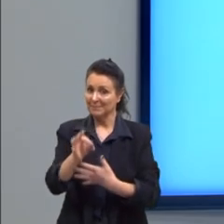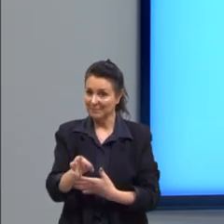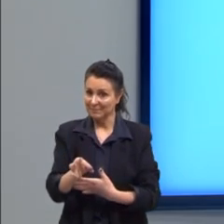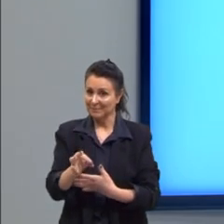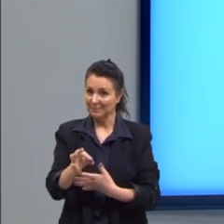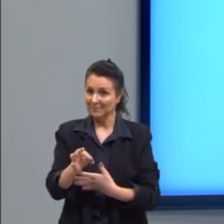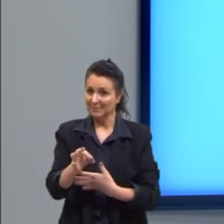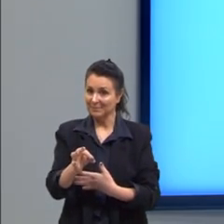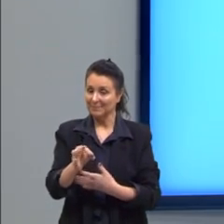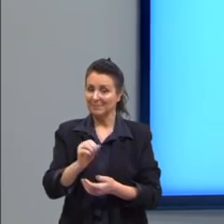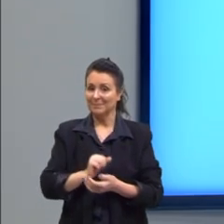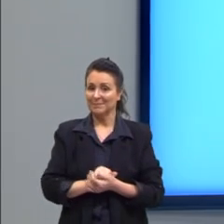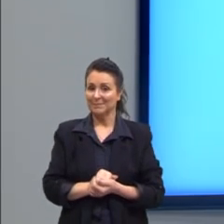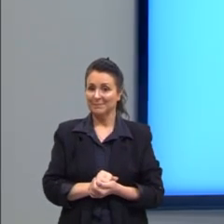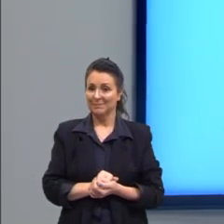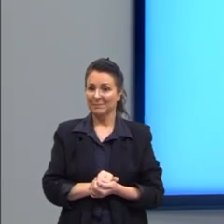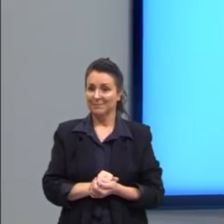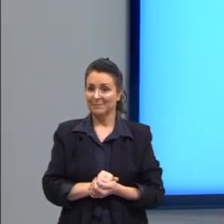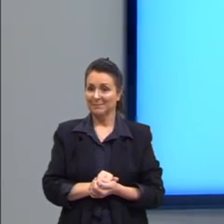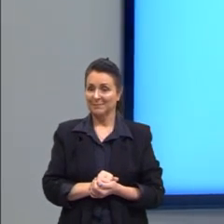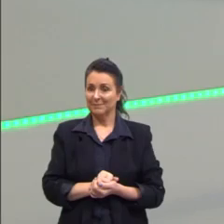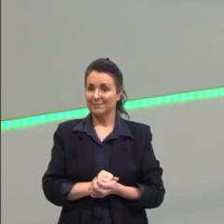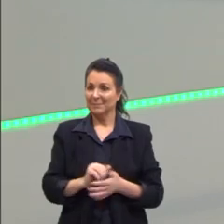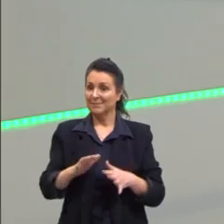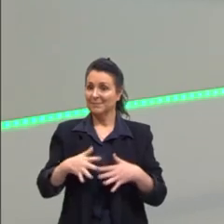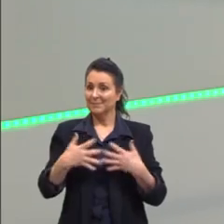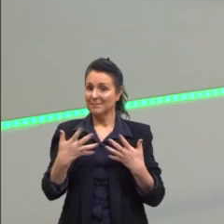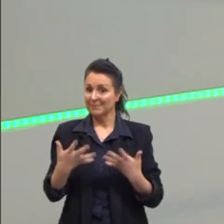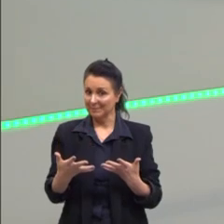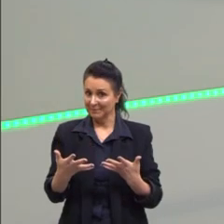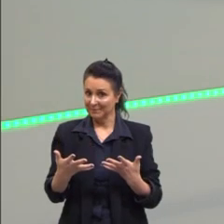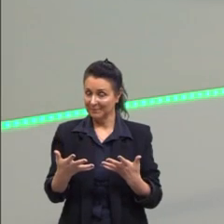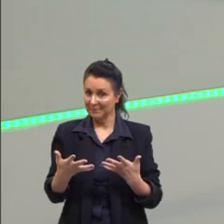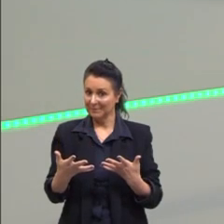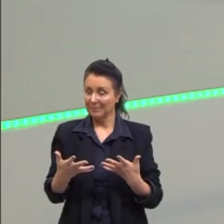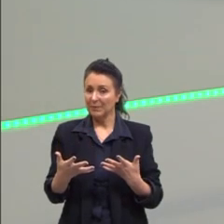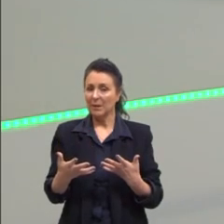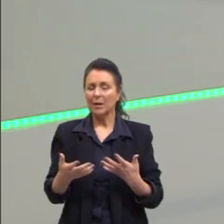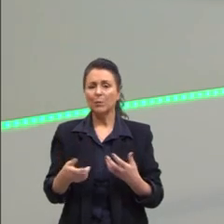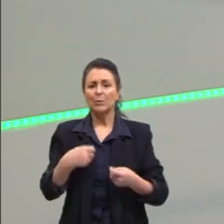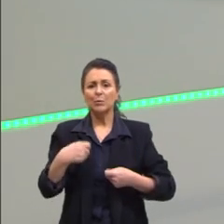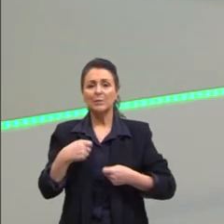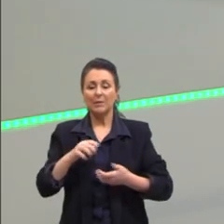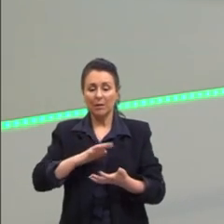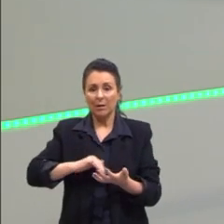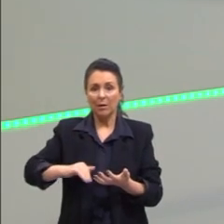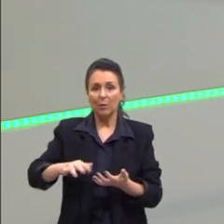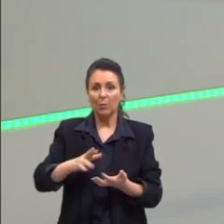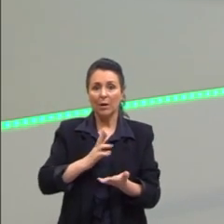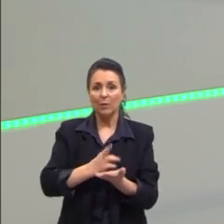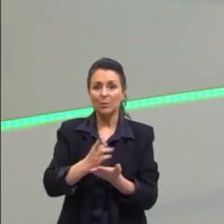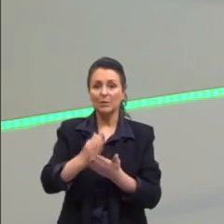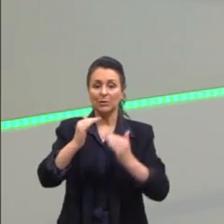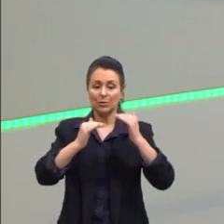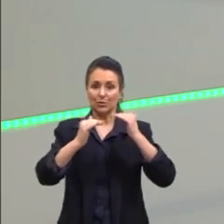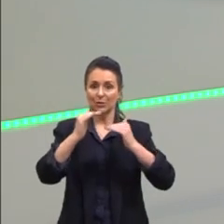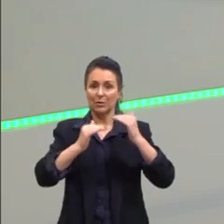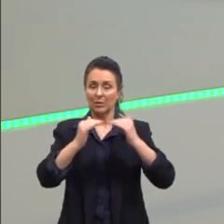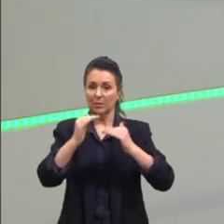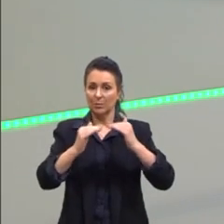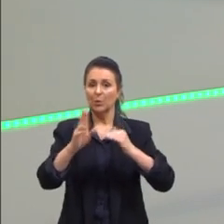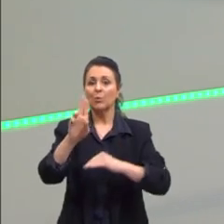correta bom então assim é quando a gente precisa calcular a constante de equilíbrio